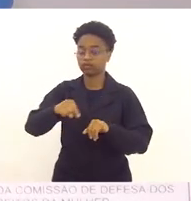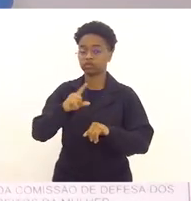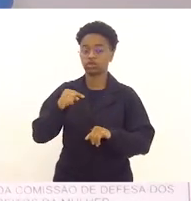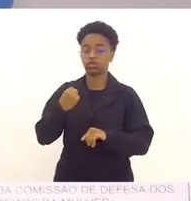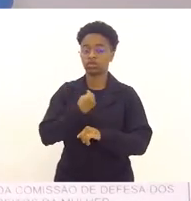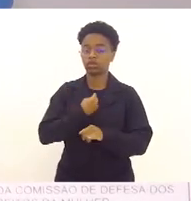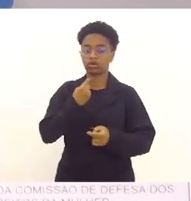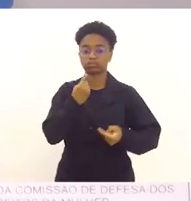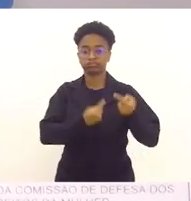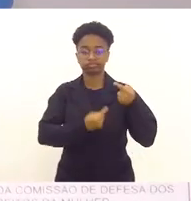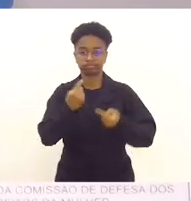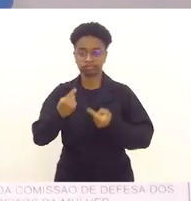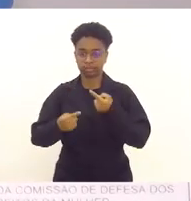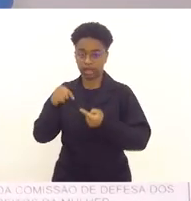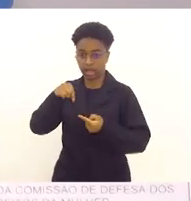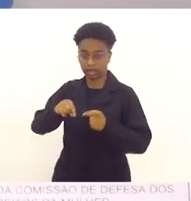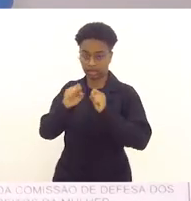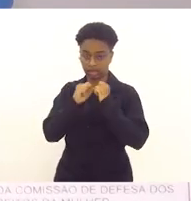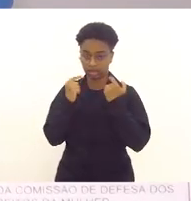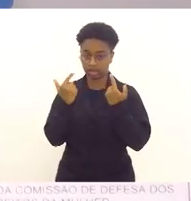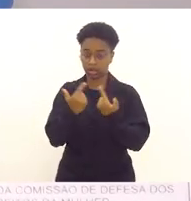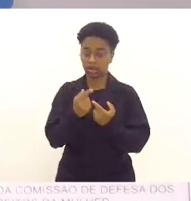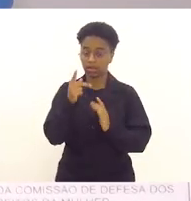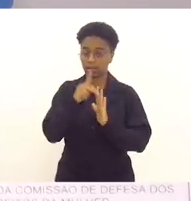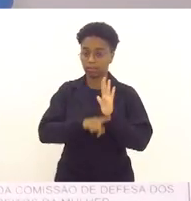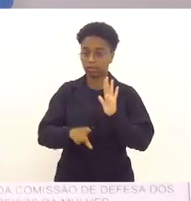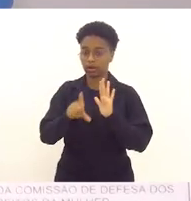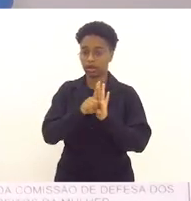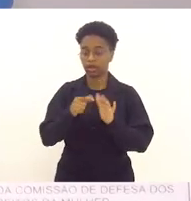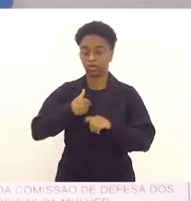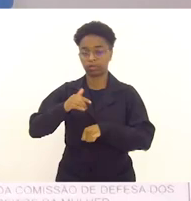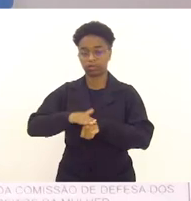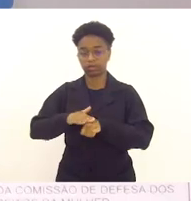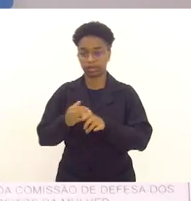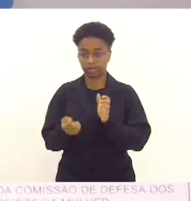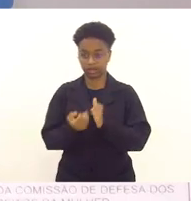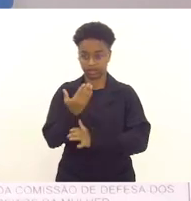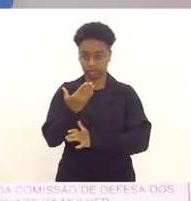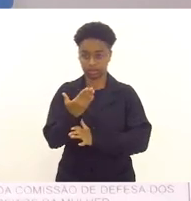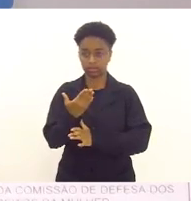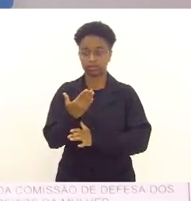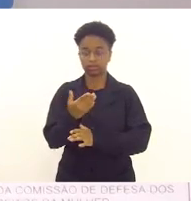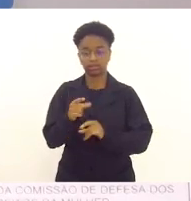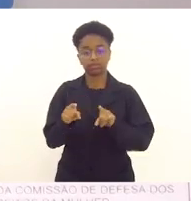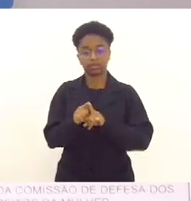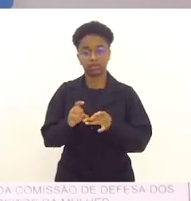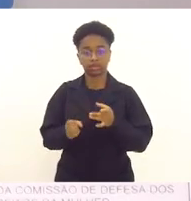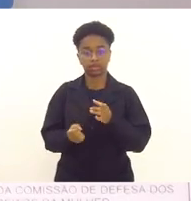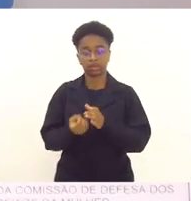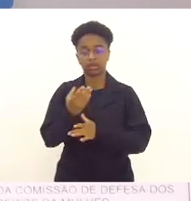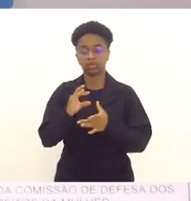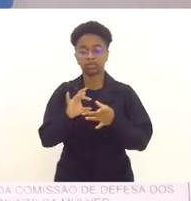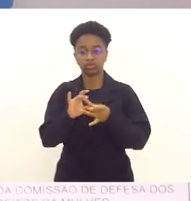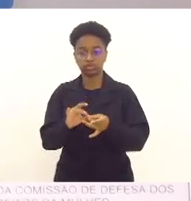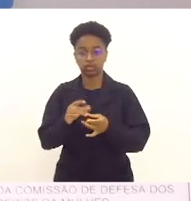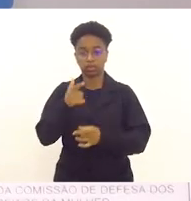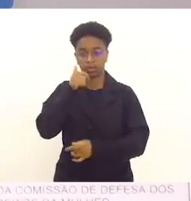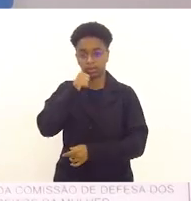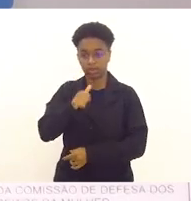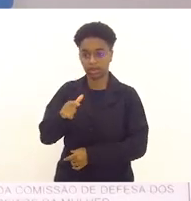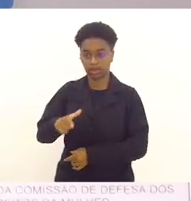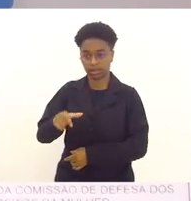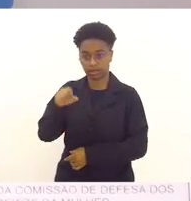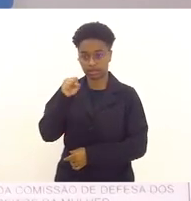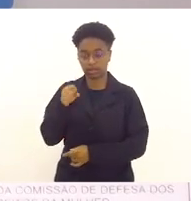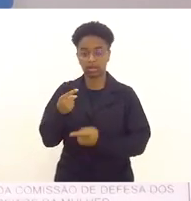tramitando na Assembleia Legislativa um projeto de lei de minha autoria que foi feito junto com as mulheres lésbicas